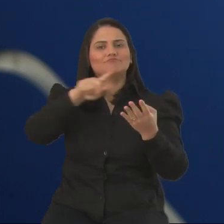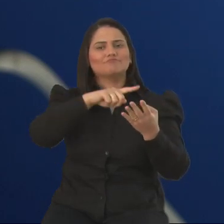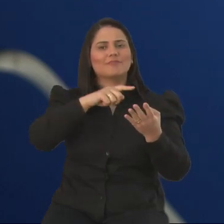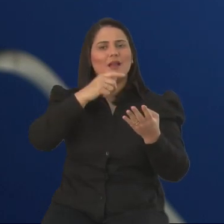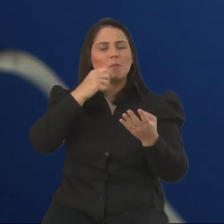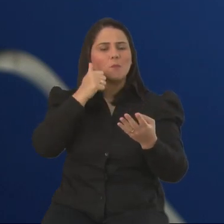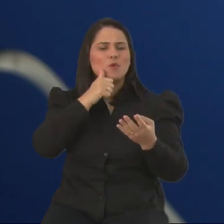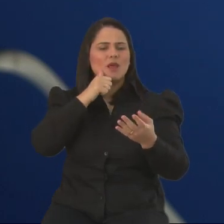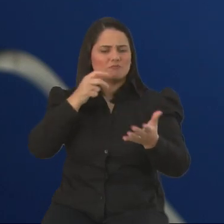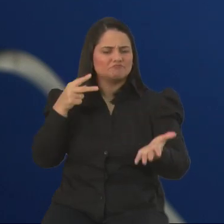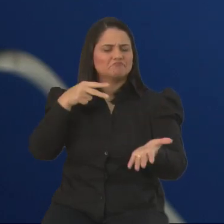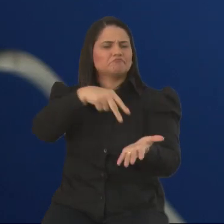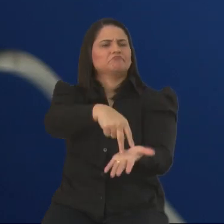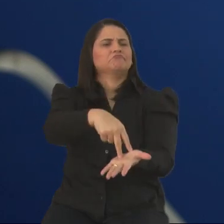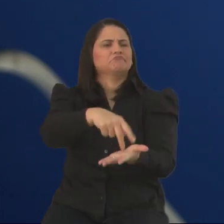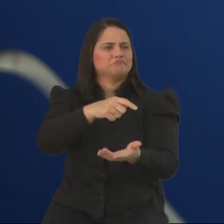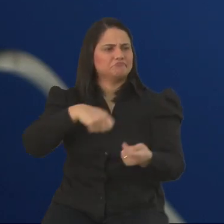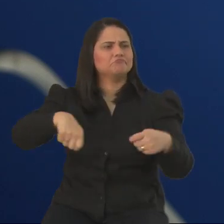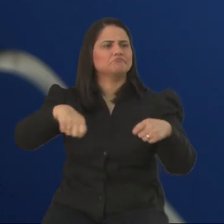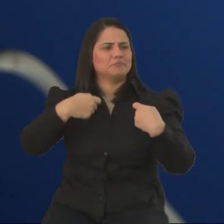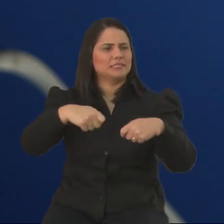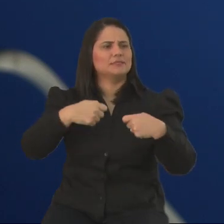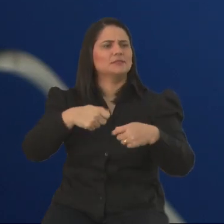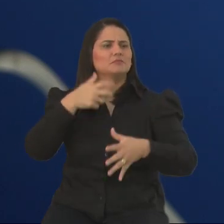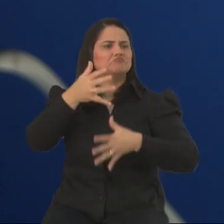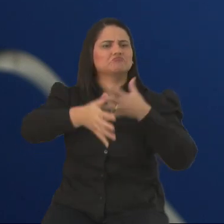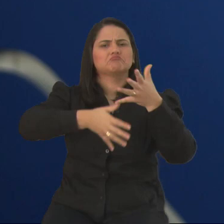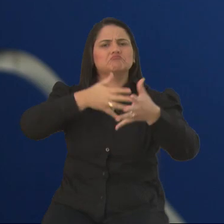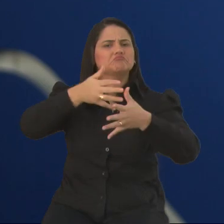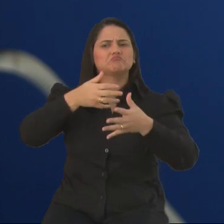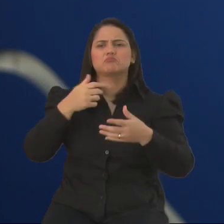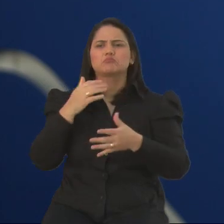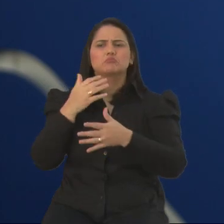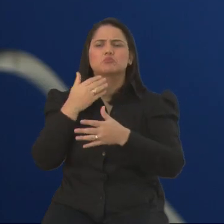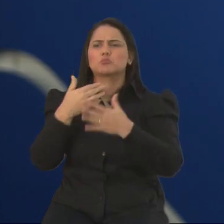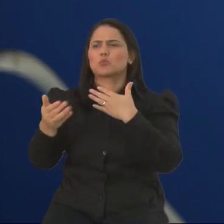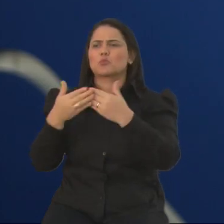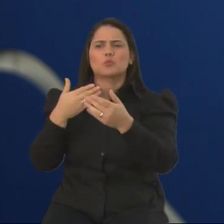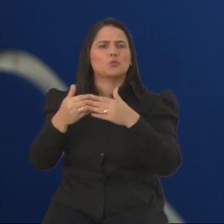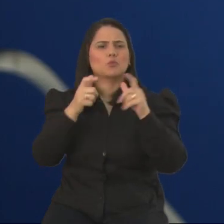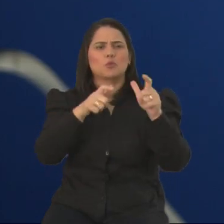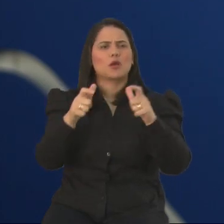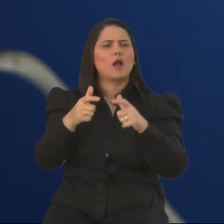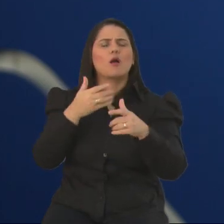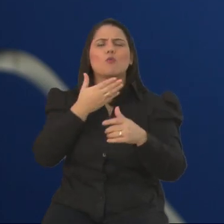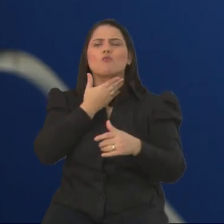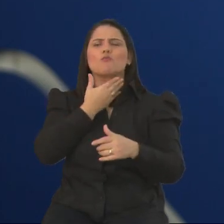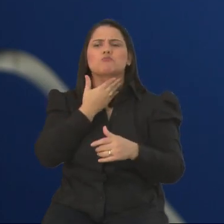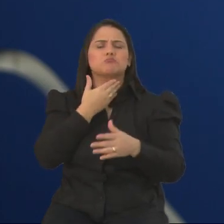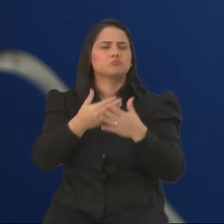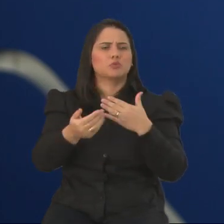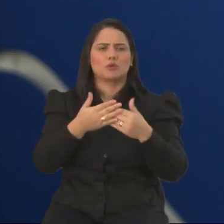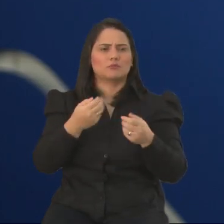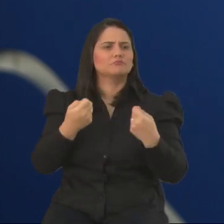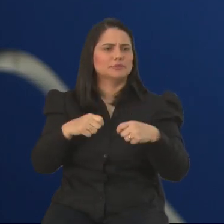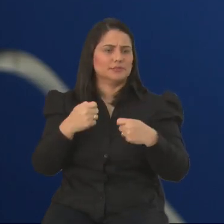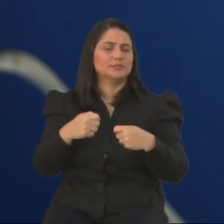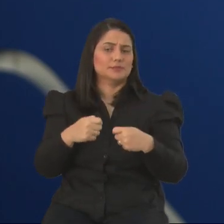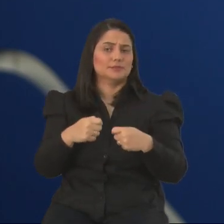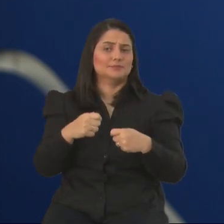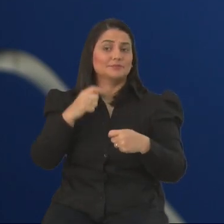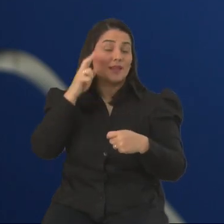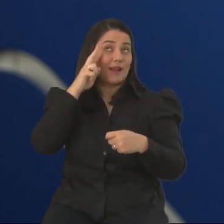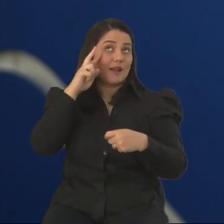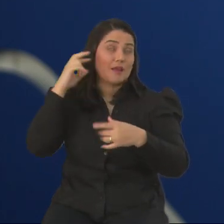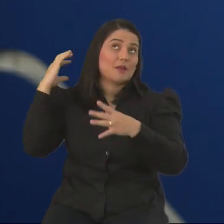eficaz para o alcance desse objetivo. Fazendo uma breve retrospectiva, observa-se